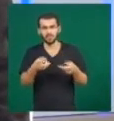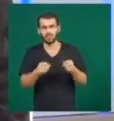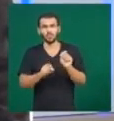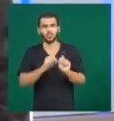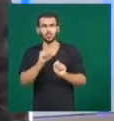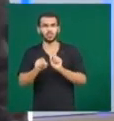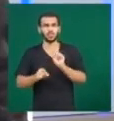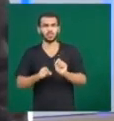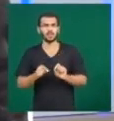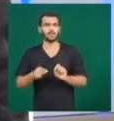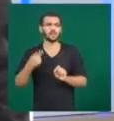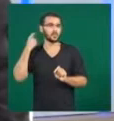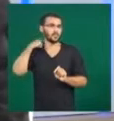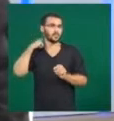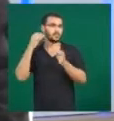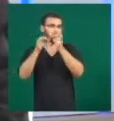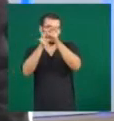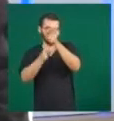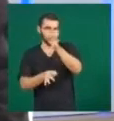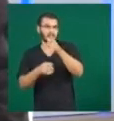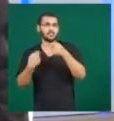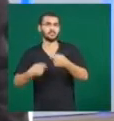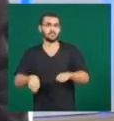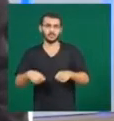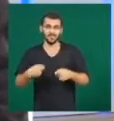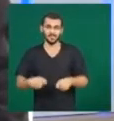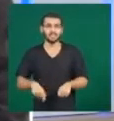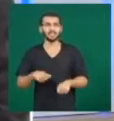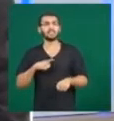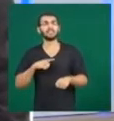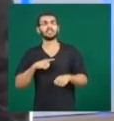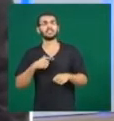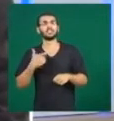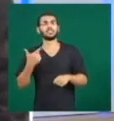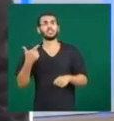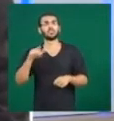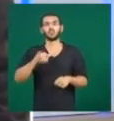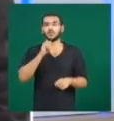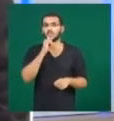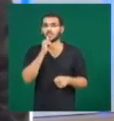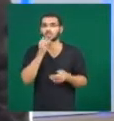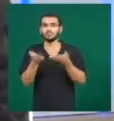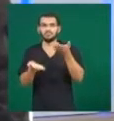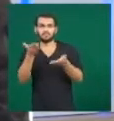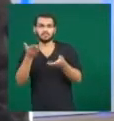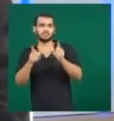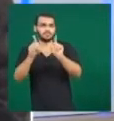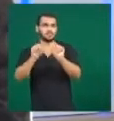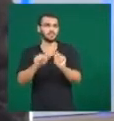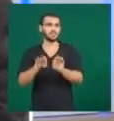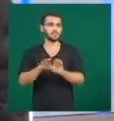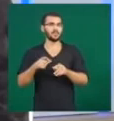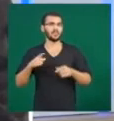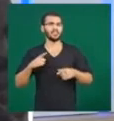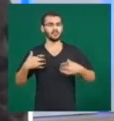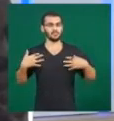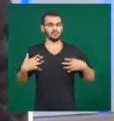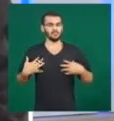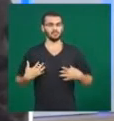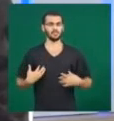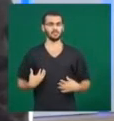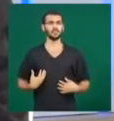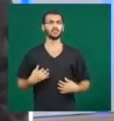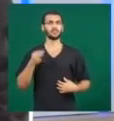naquela patologia da coluna, que precisa de reabilitação, perder peso, adotar uma postura correta no dia a